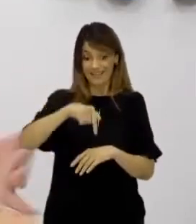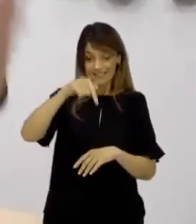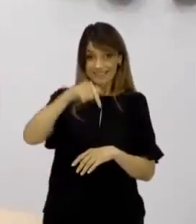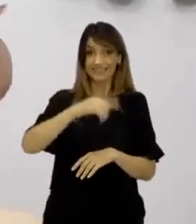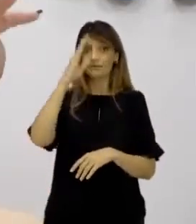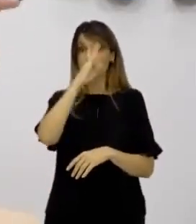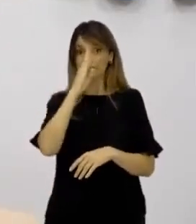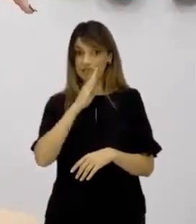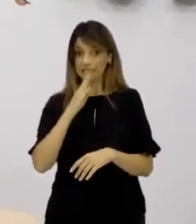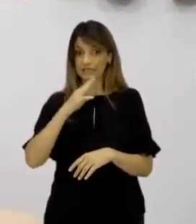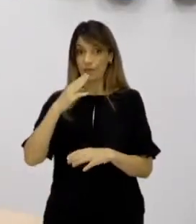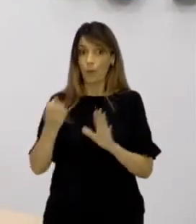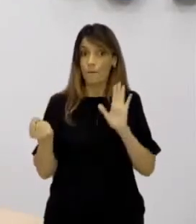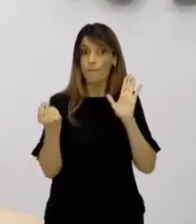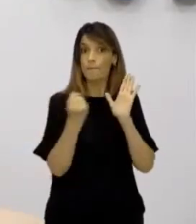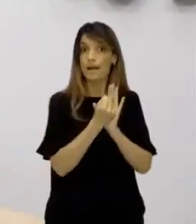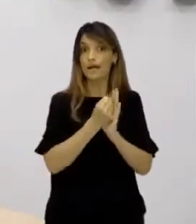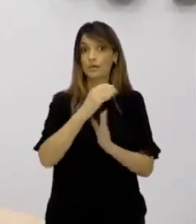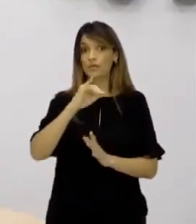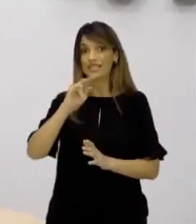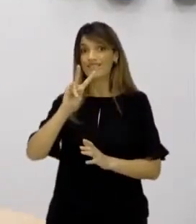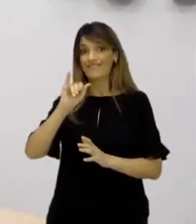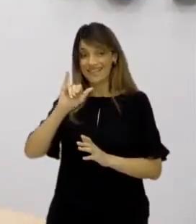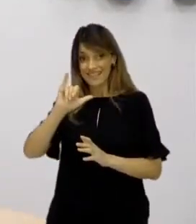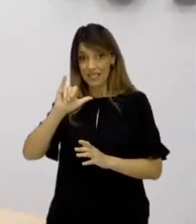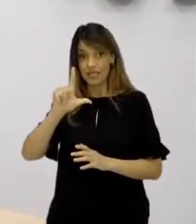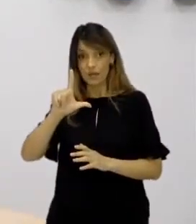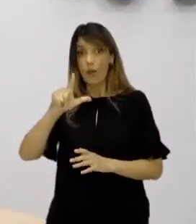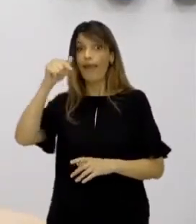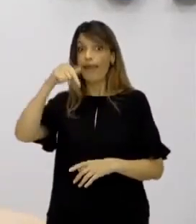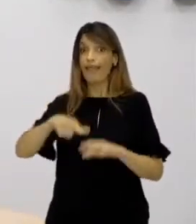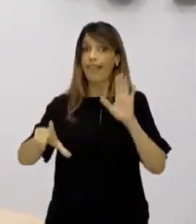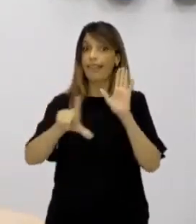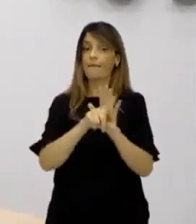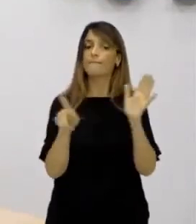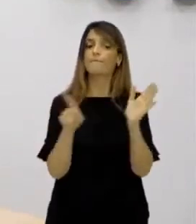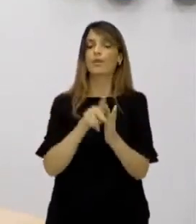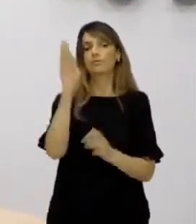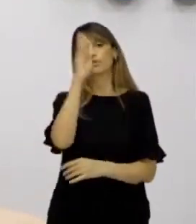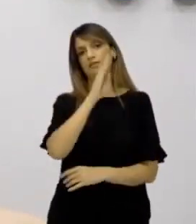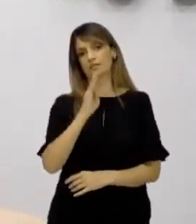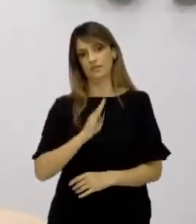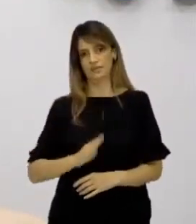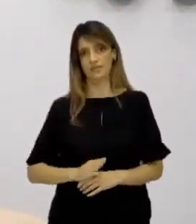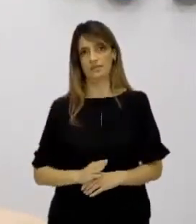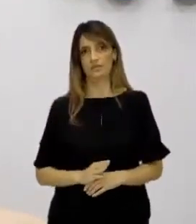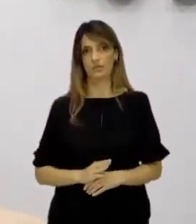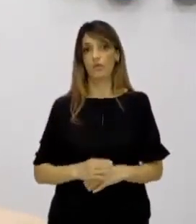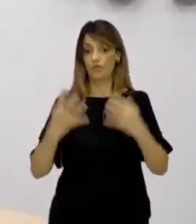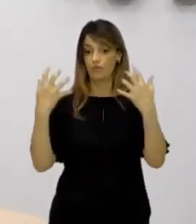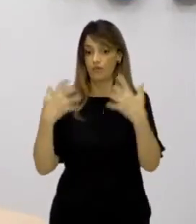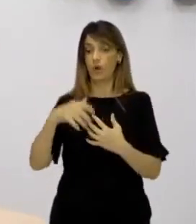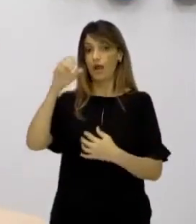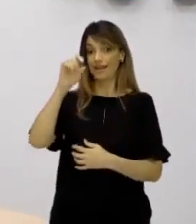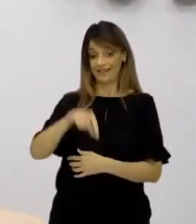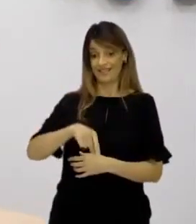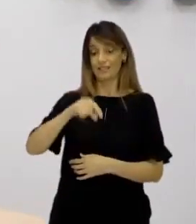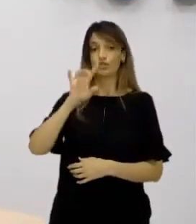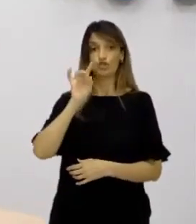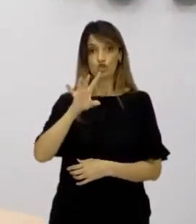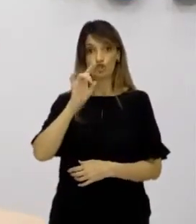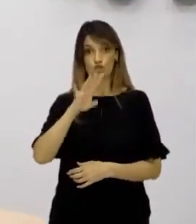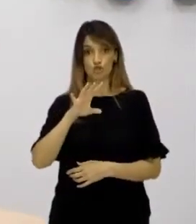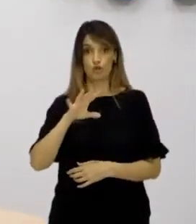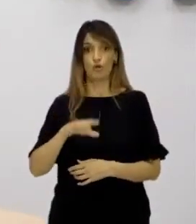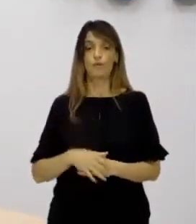Internet, especificamente esse, a gente está falando sobre leis brasileiras. Isso quer dizer que ele só funciona dentro do nosso território,